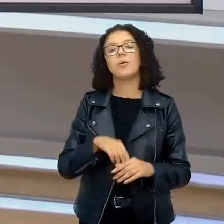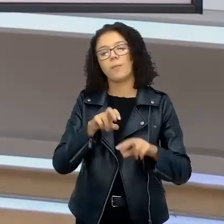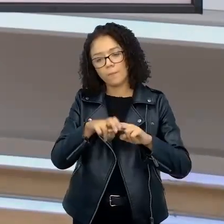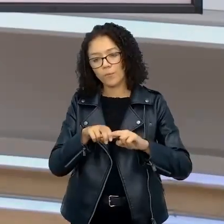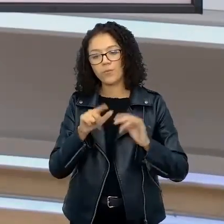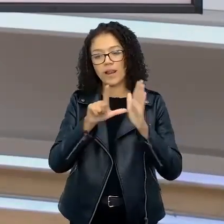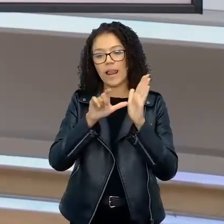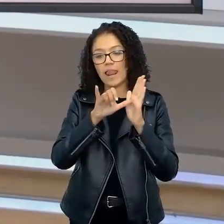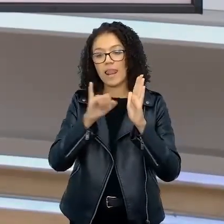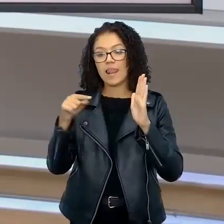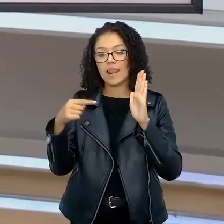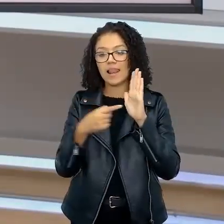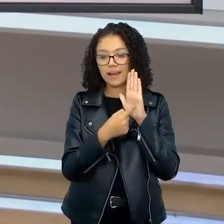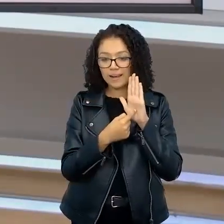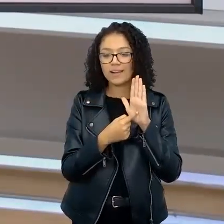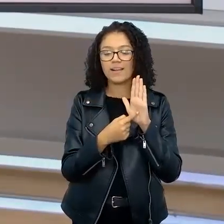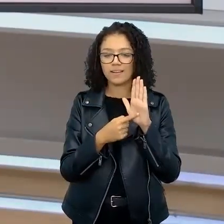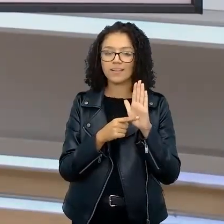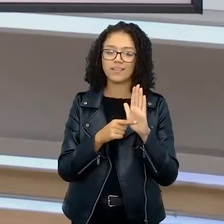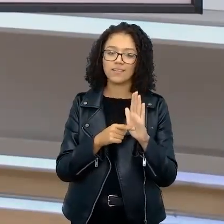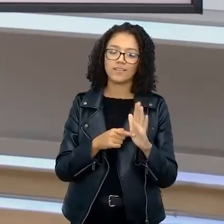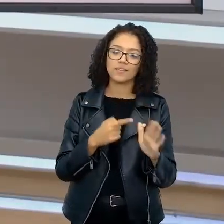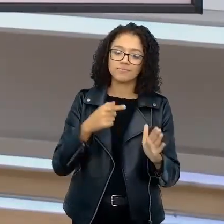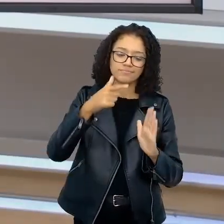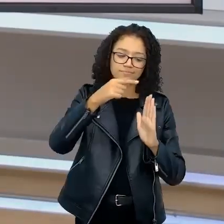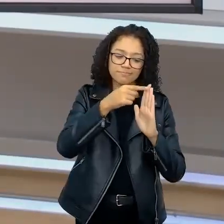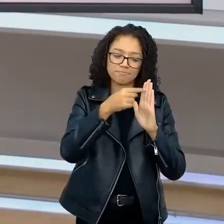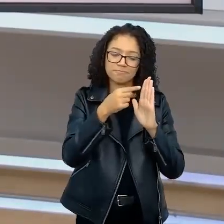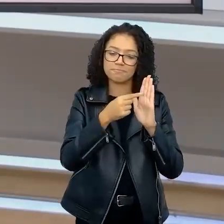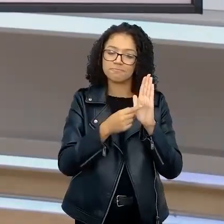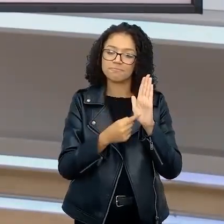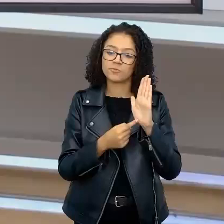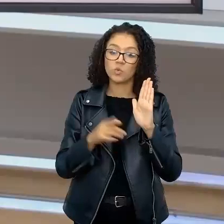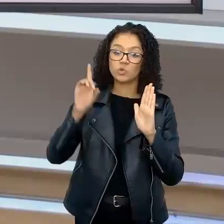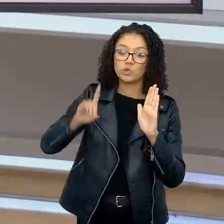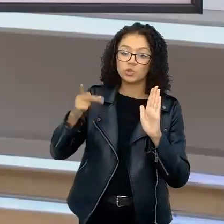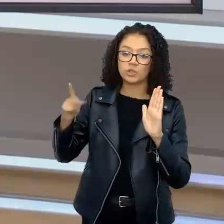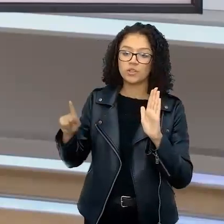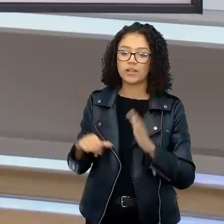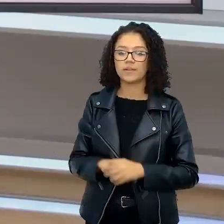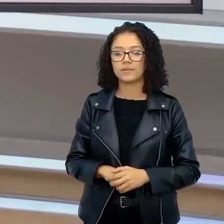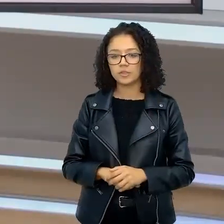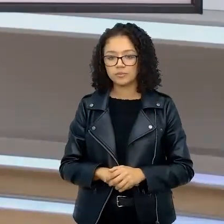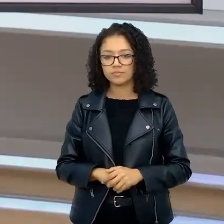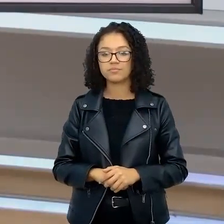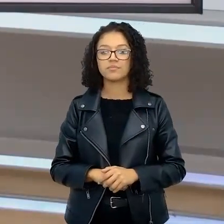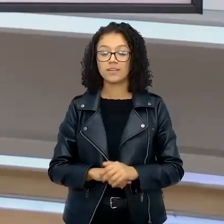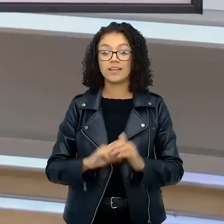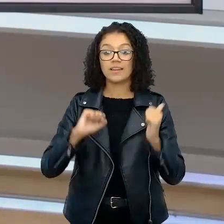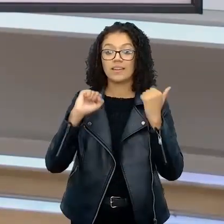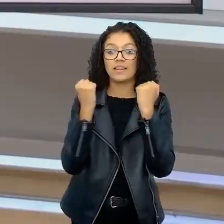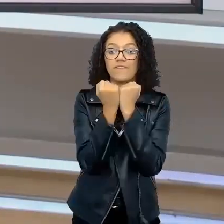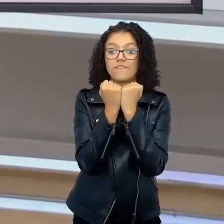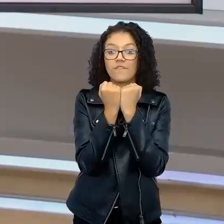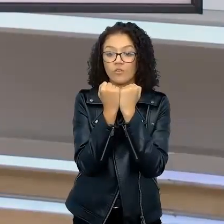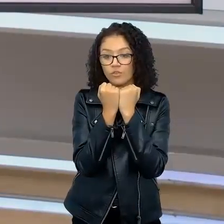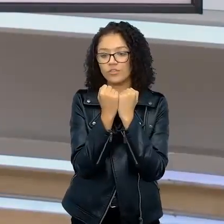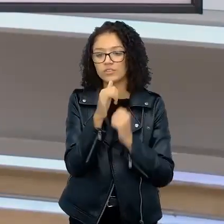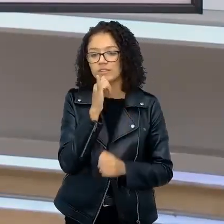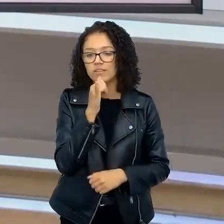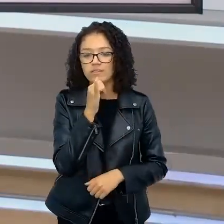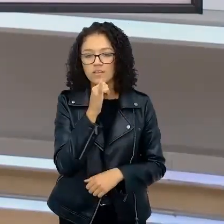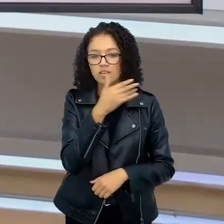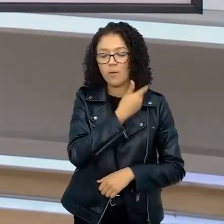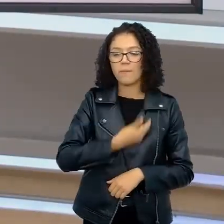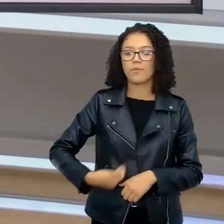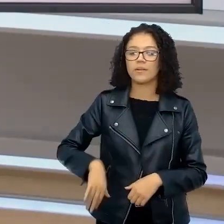várias criminais, de responsabilização, enfim. Defensoria Pública, a mãe se separa do agressor, só que